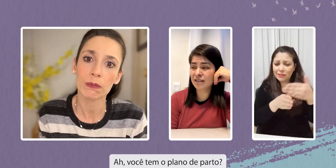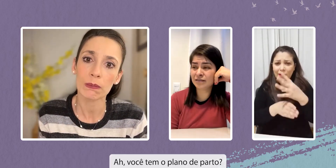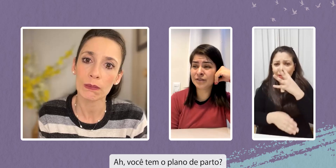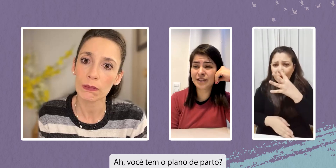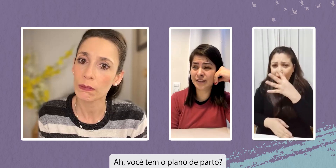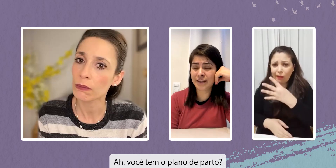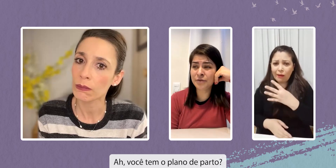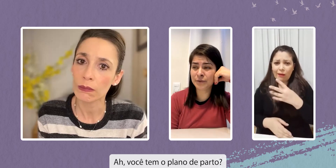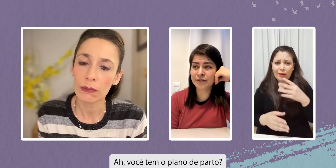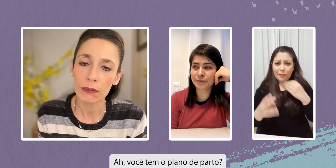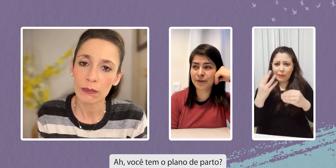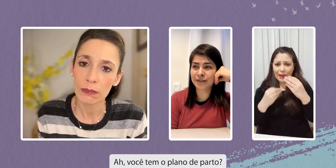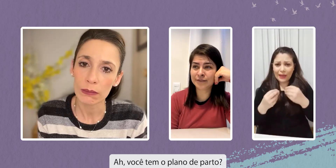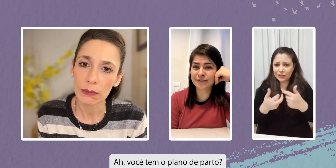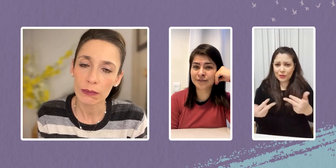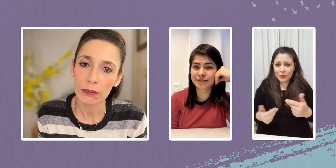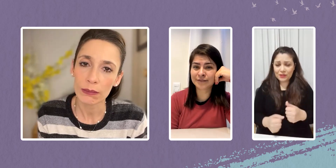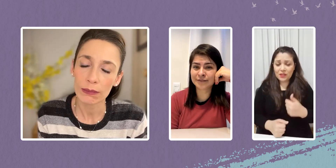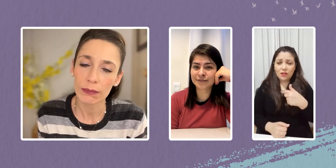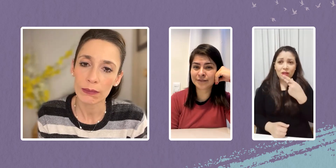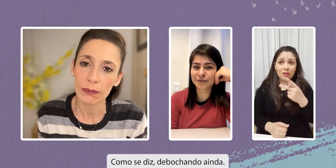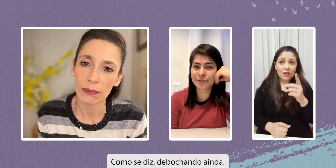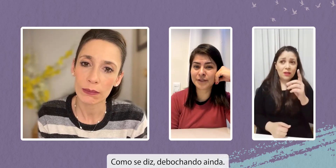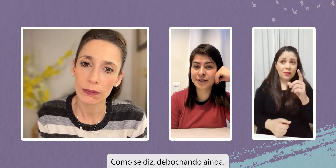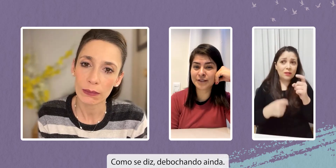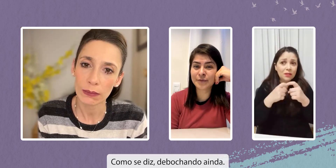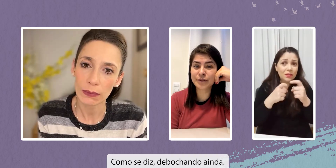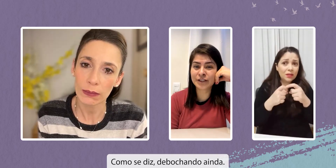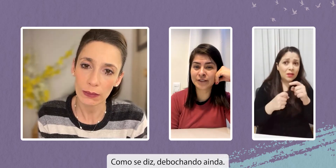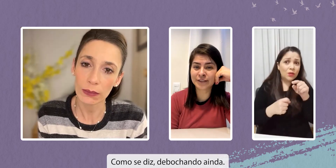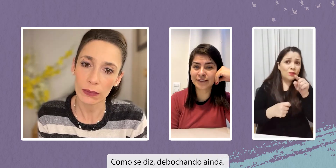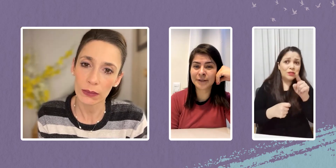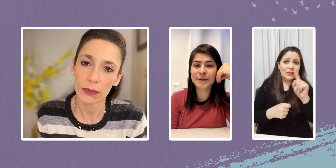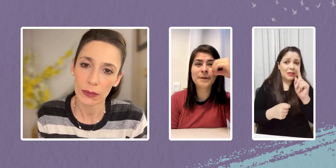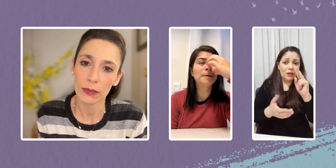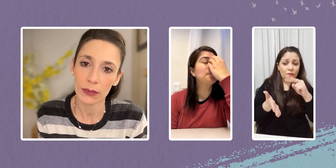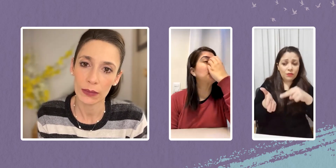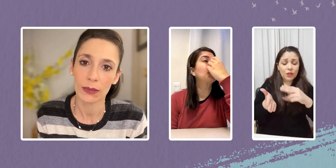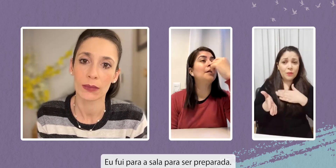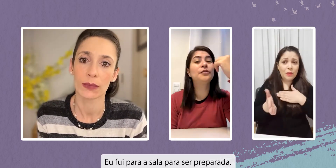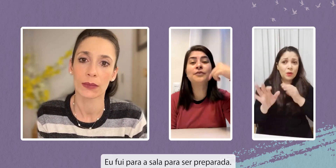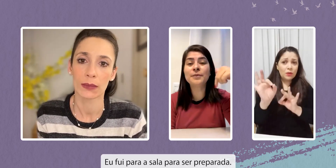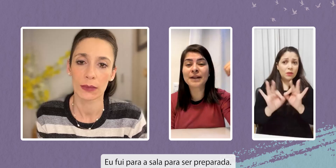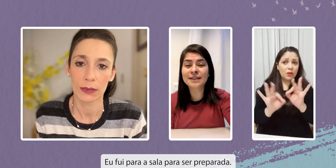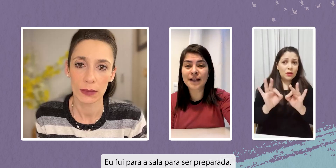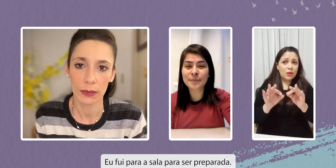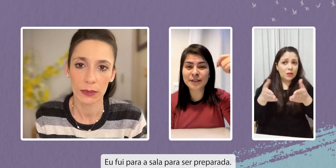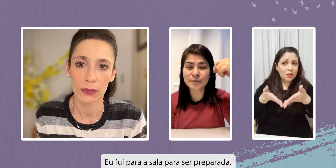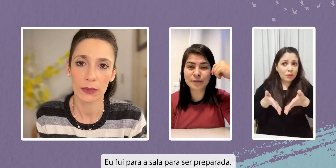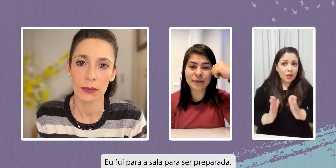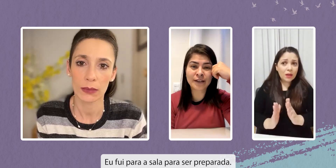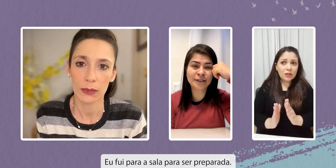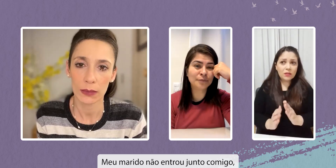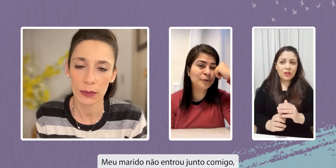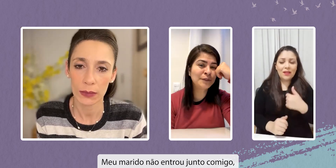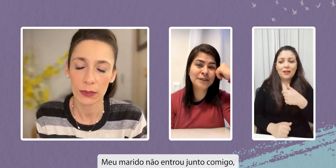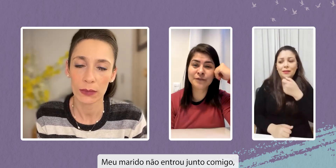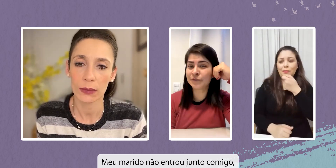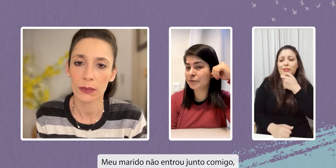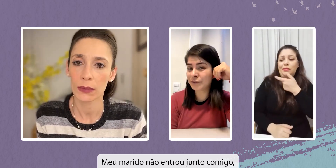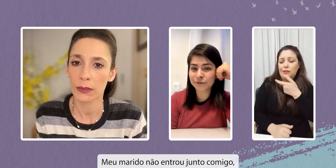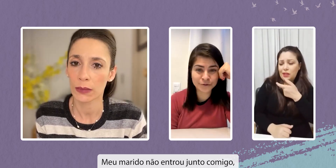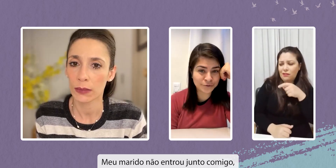Ah, você tem um plano de parto? Como se diz, debochando ainda. Eu fui para a sala para ser preparada. Meu marido